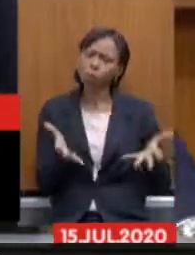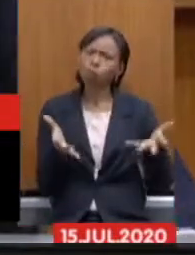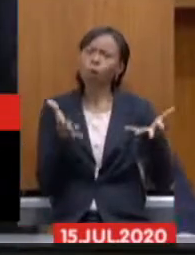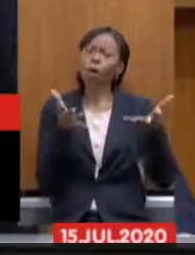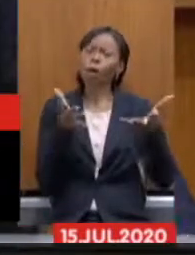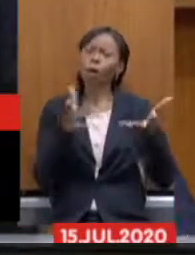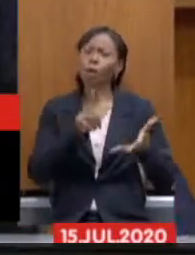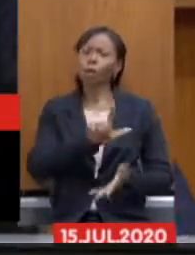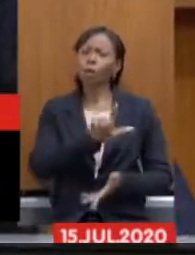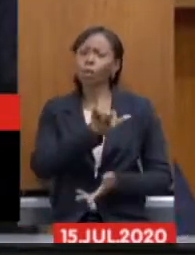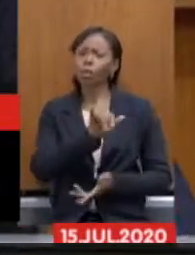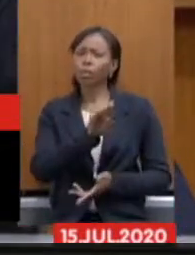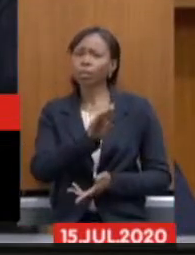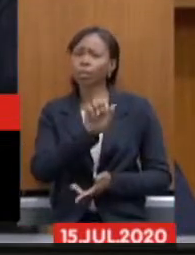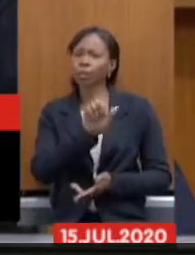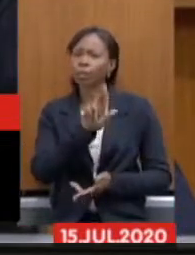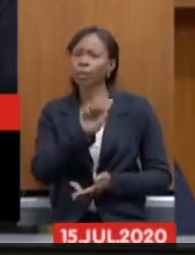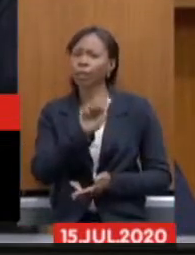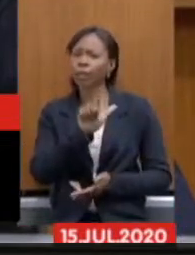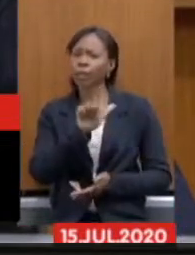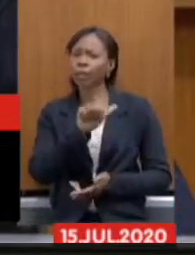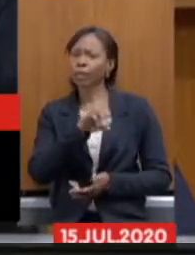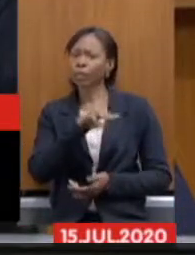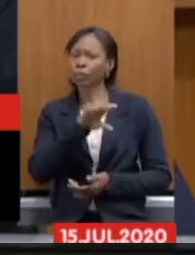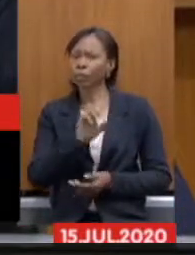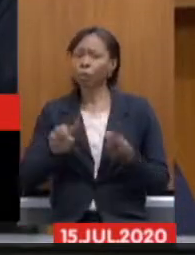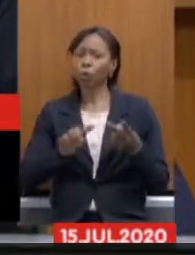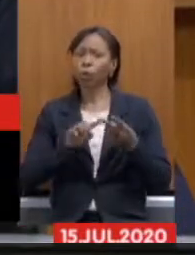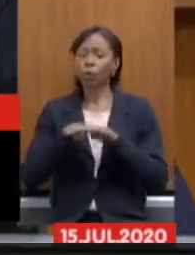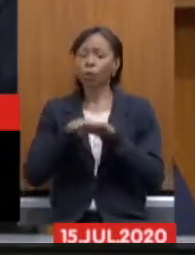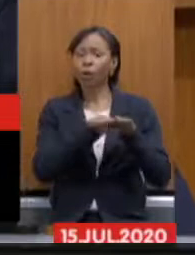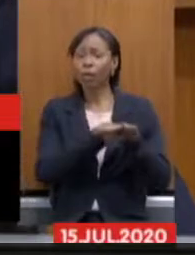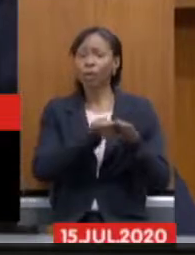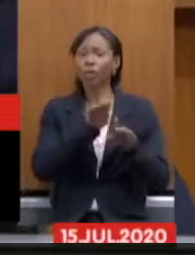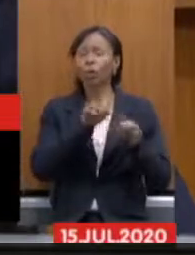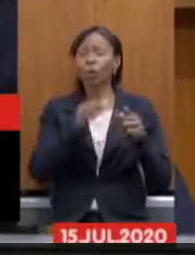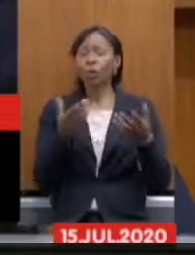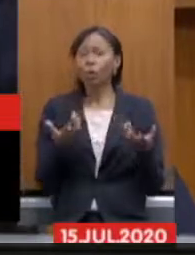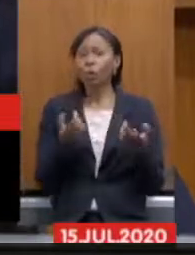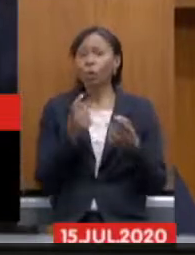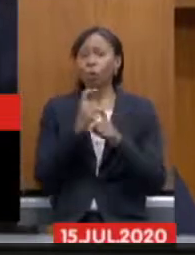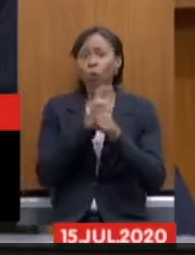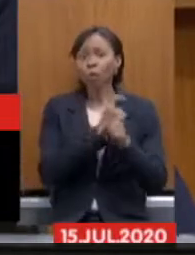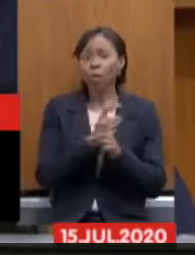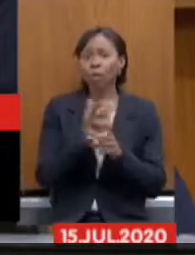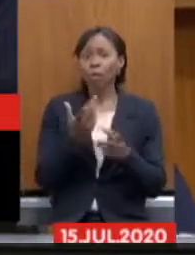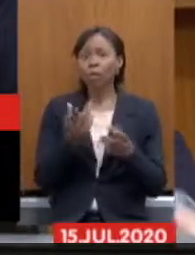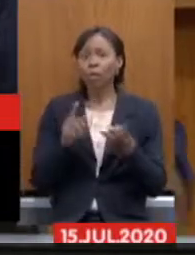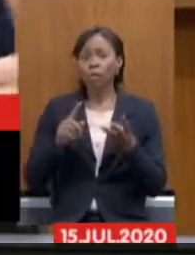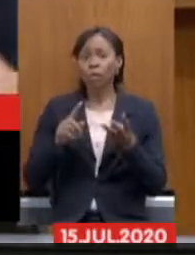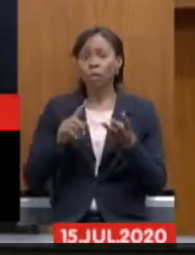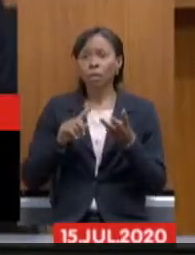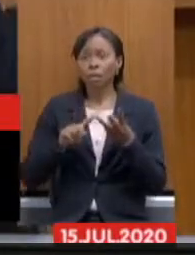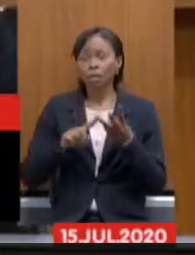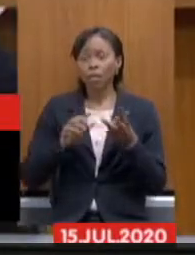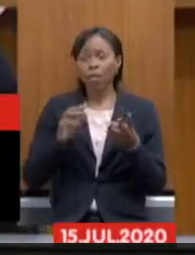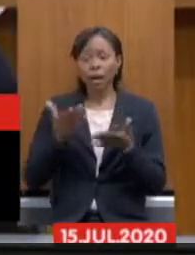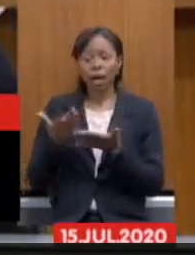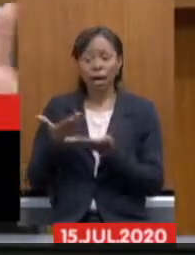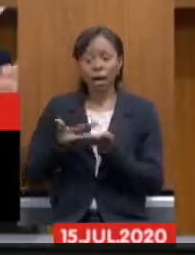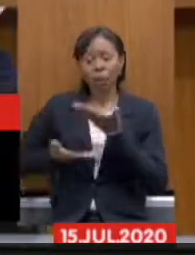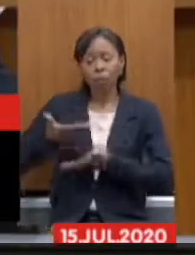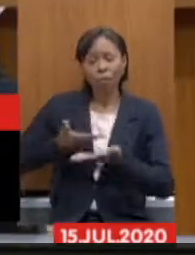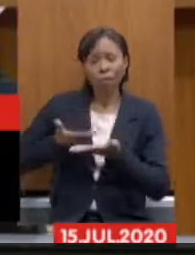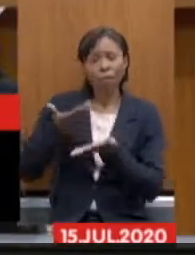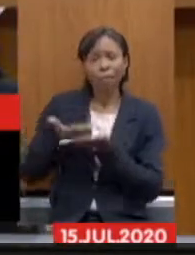do liberalismo com a igualdade o surgimento do socialismo ea fraternidade se perdeu mas nesse momento a gente